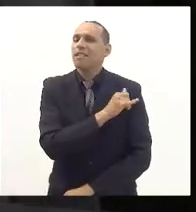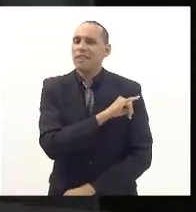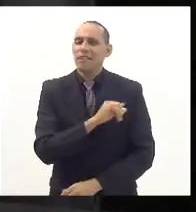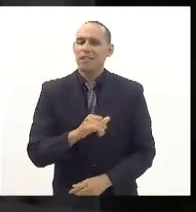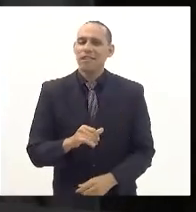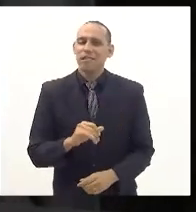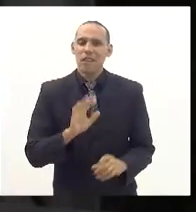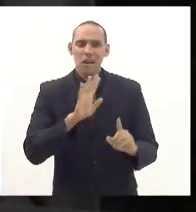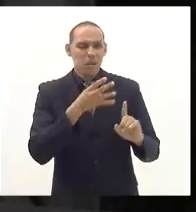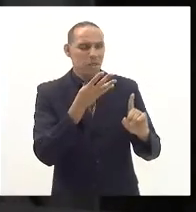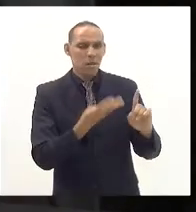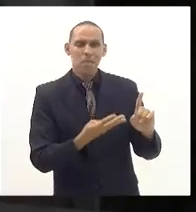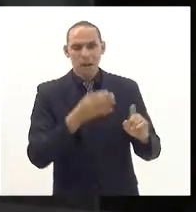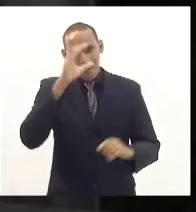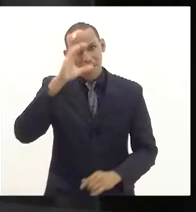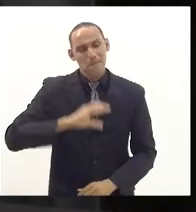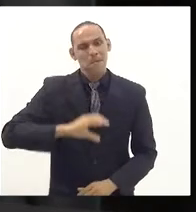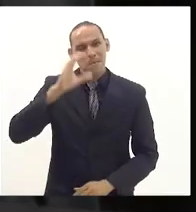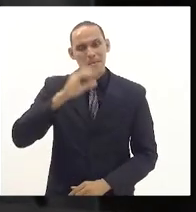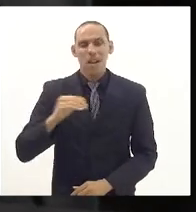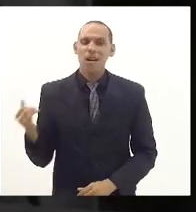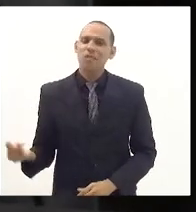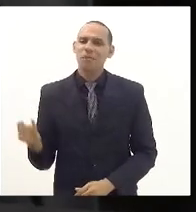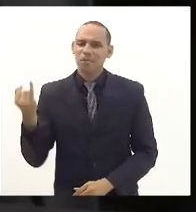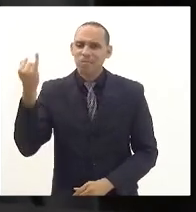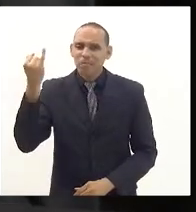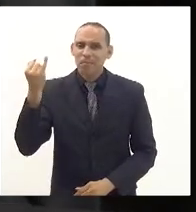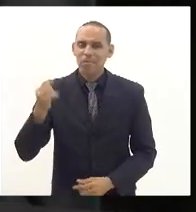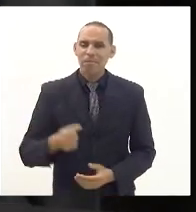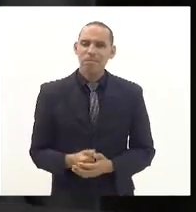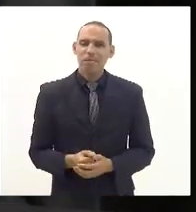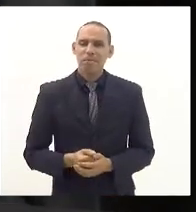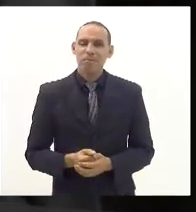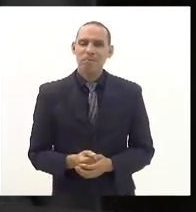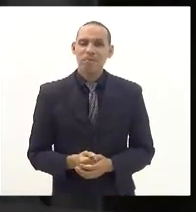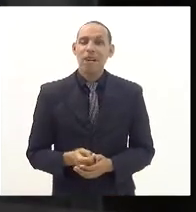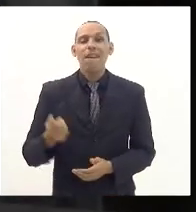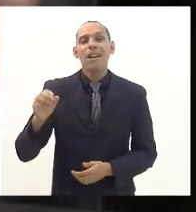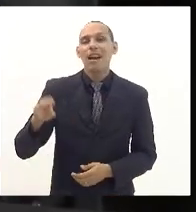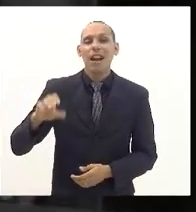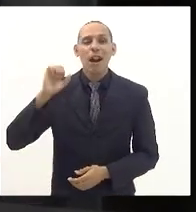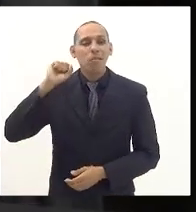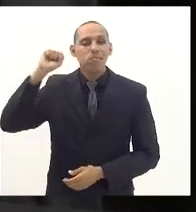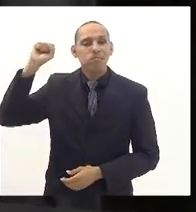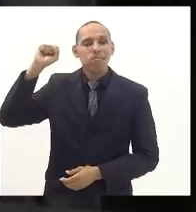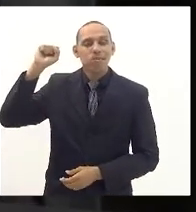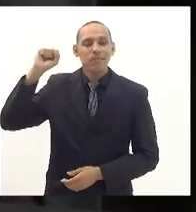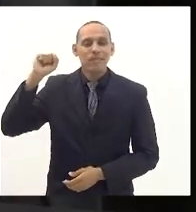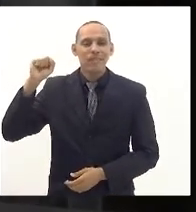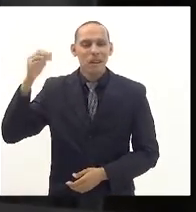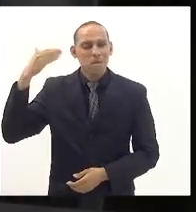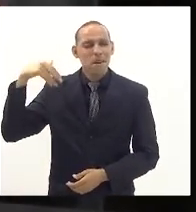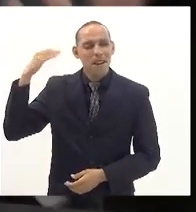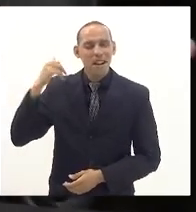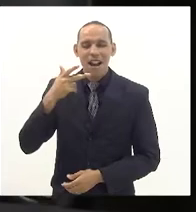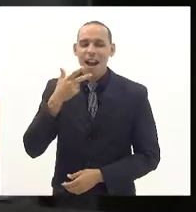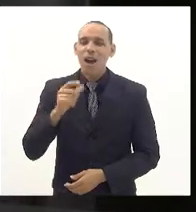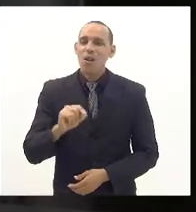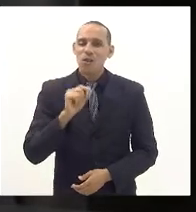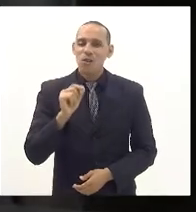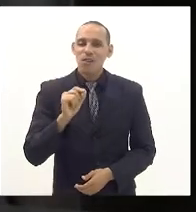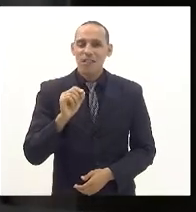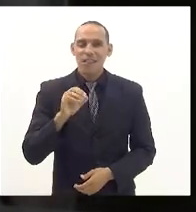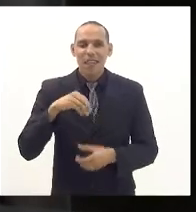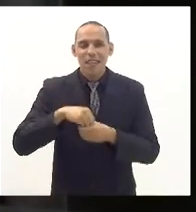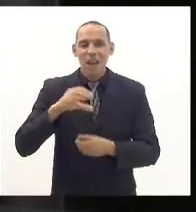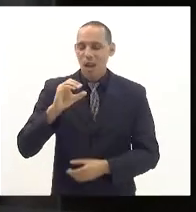Janeiro que homenageia um cidadão tão importante quanto o Tiradentes e como dizem na Idade Média nas